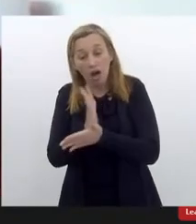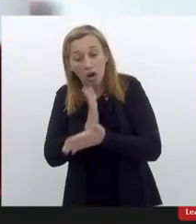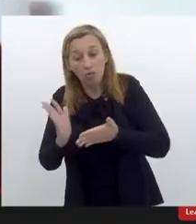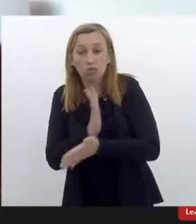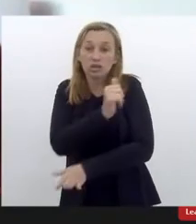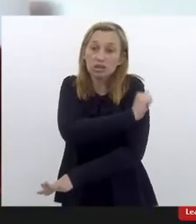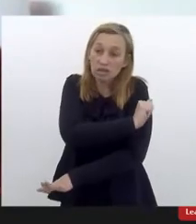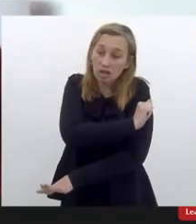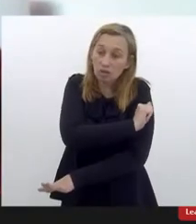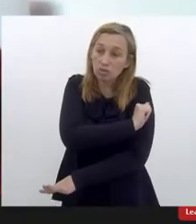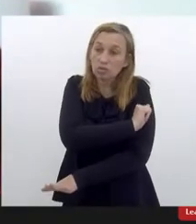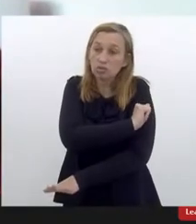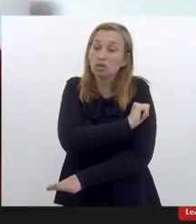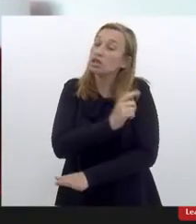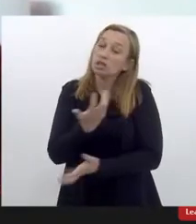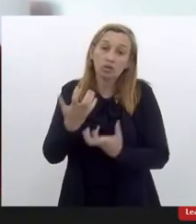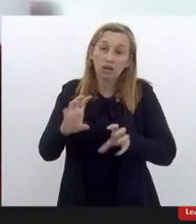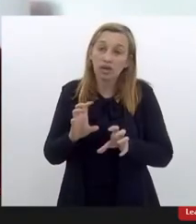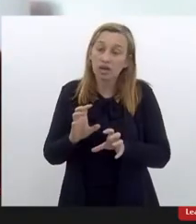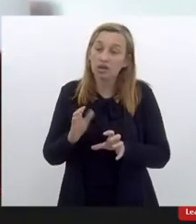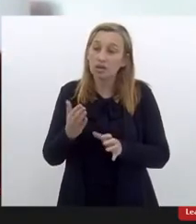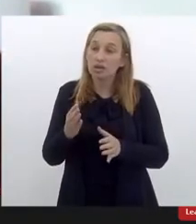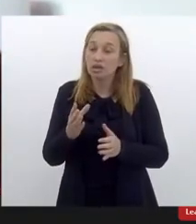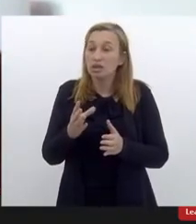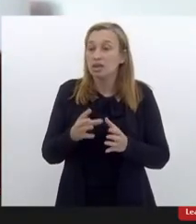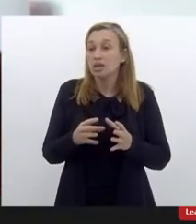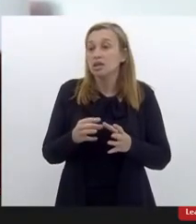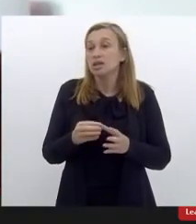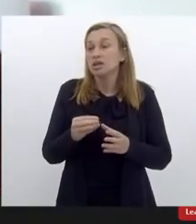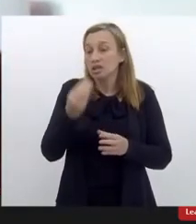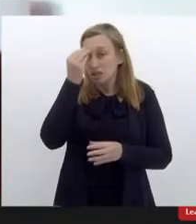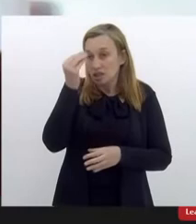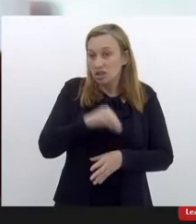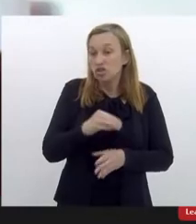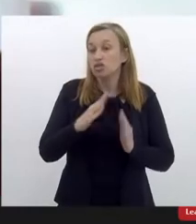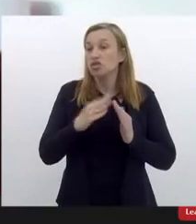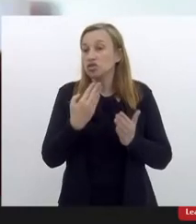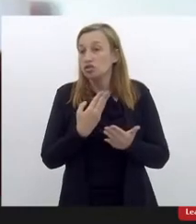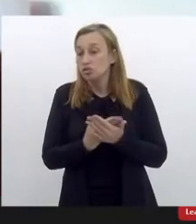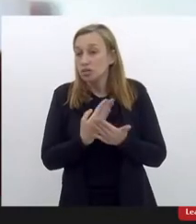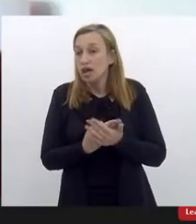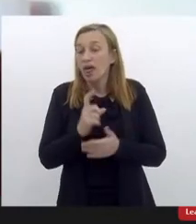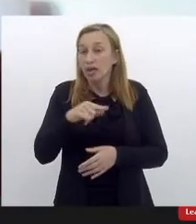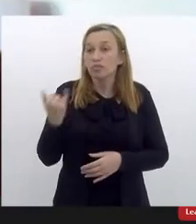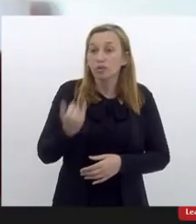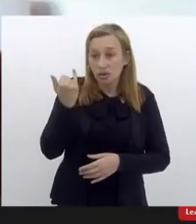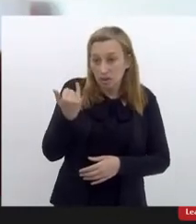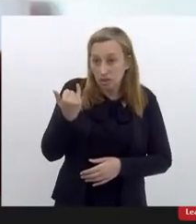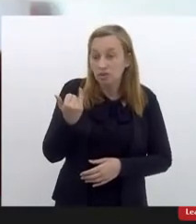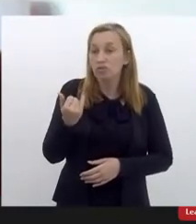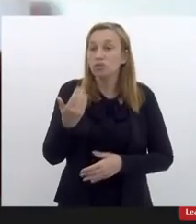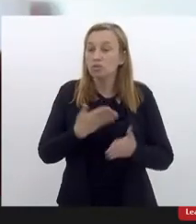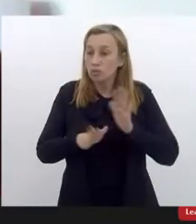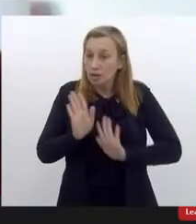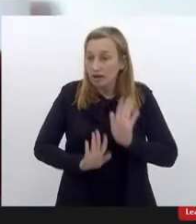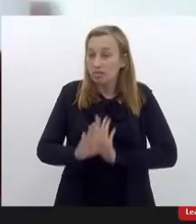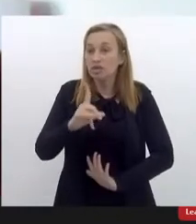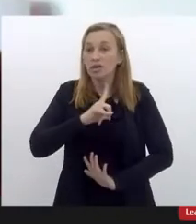caminho, né, e a gente não quer que ninguém fique para trás, é muito importante ter esse cuidado, né.